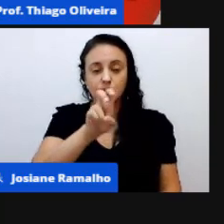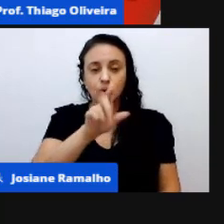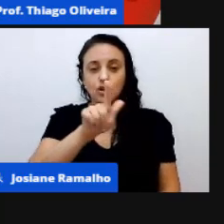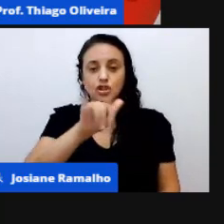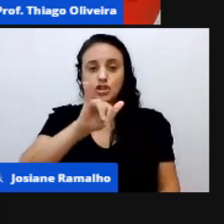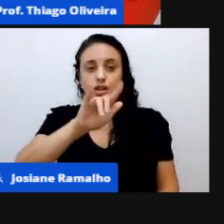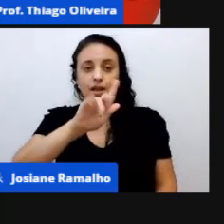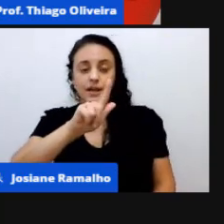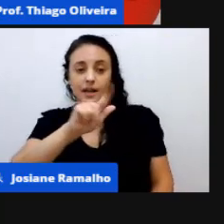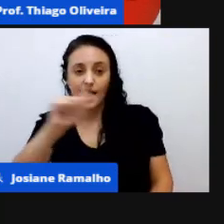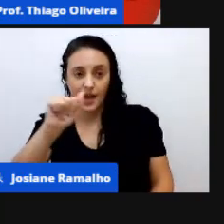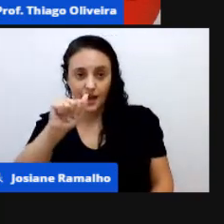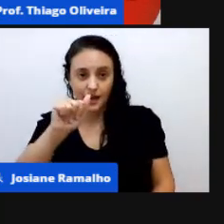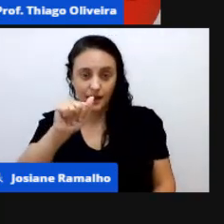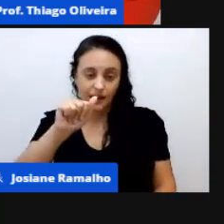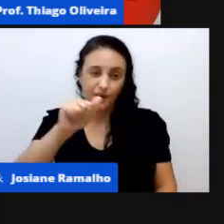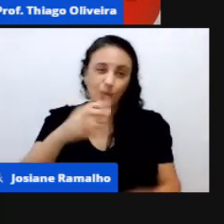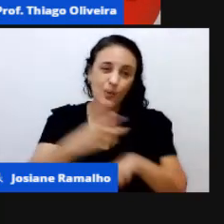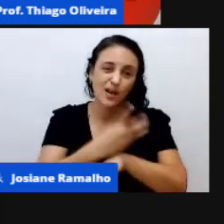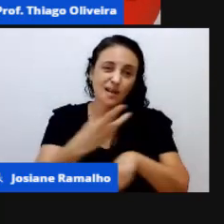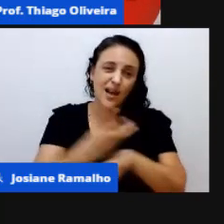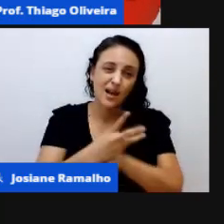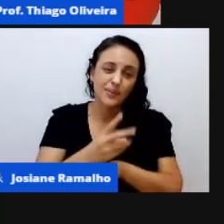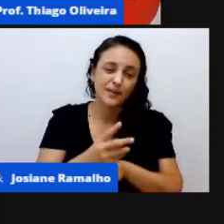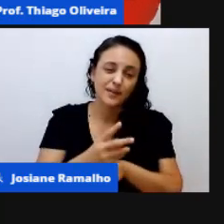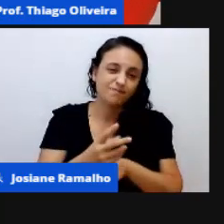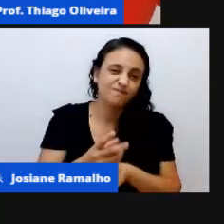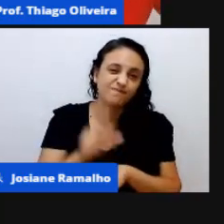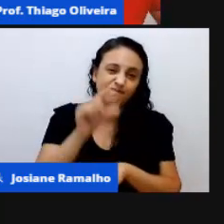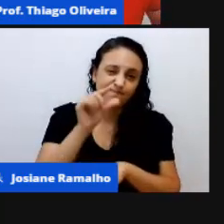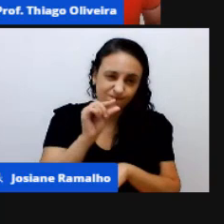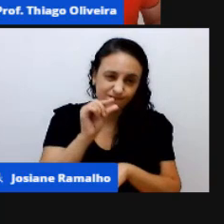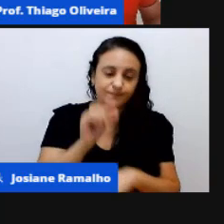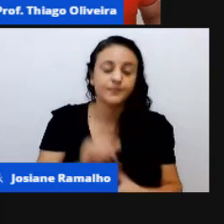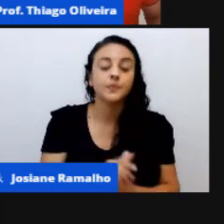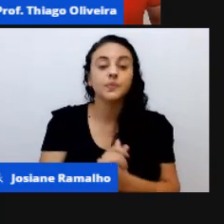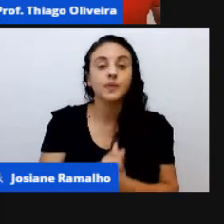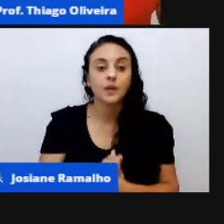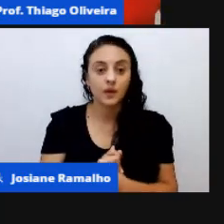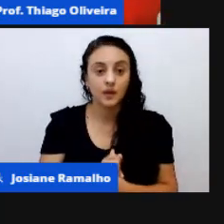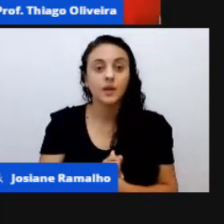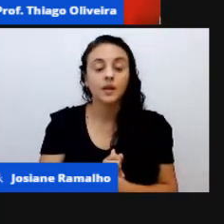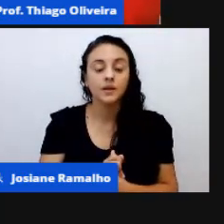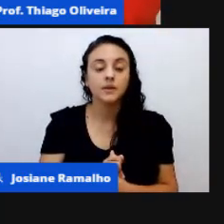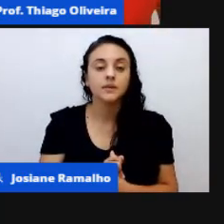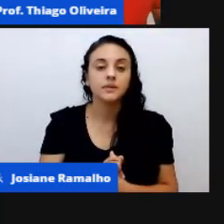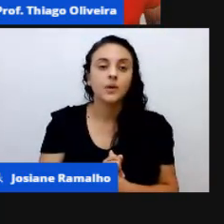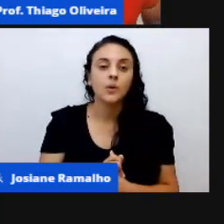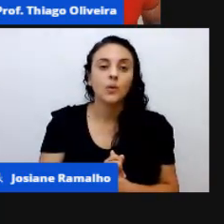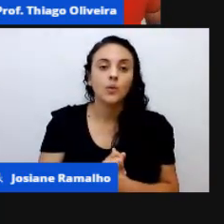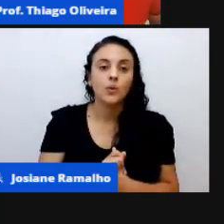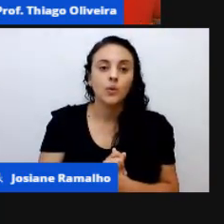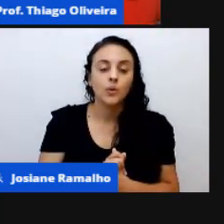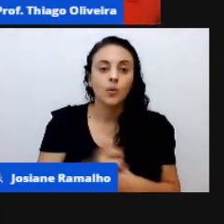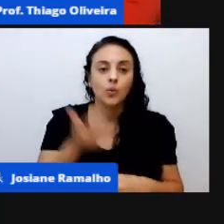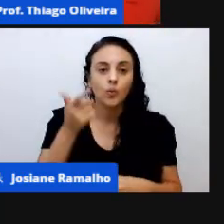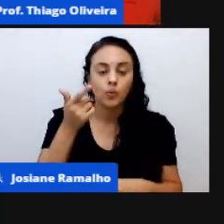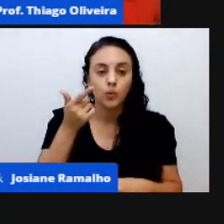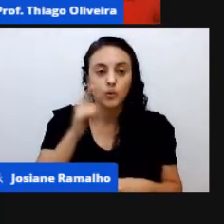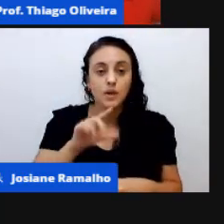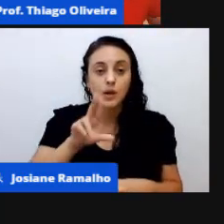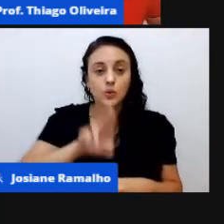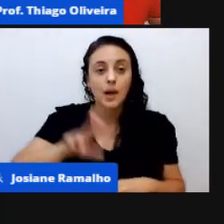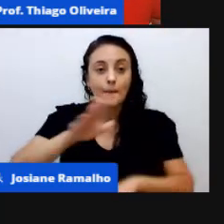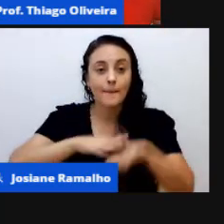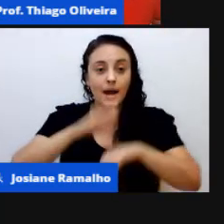né? Então, assim, você consegue ter uma abrangência maior do ponto de vista pedagógico. No